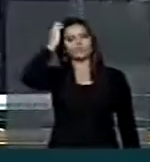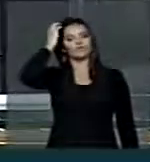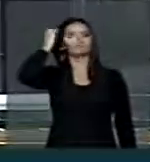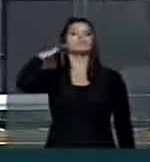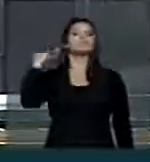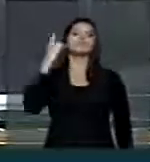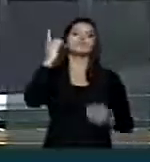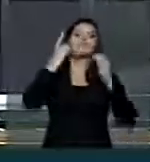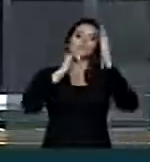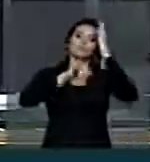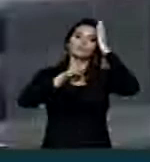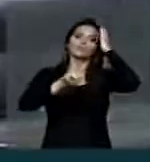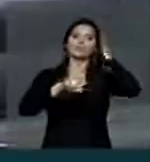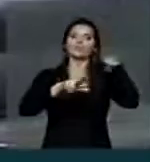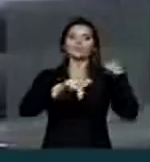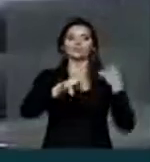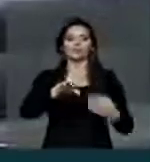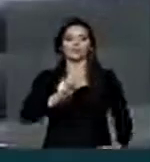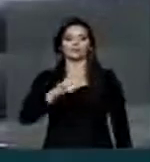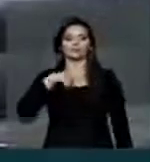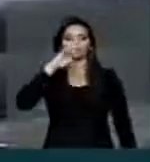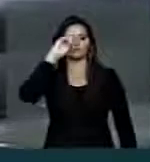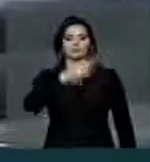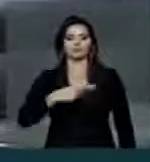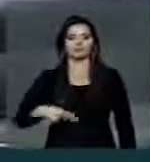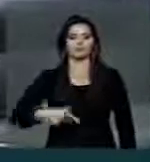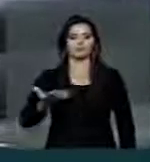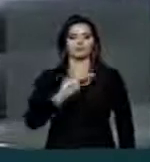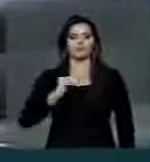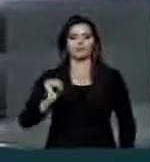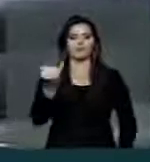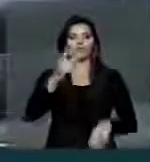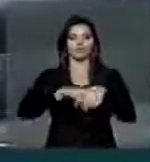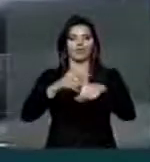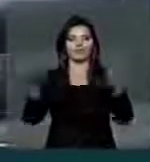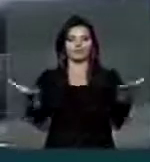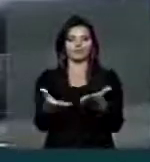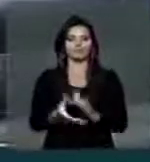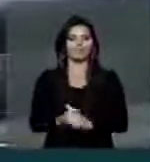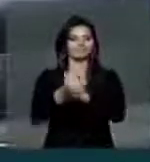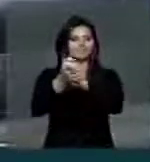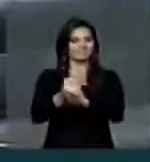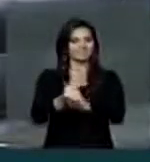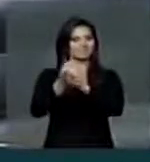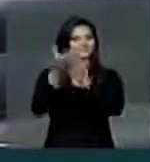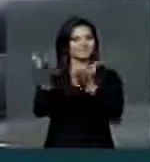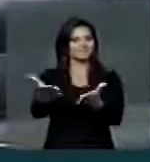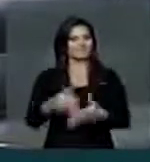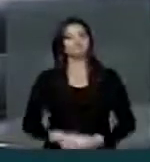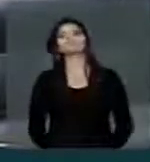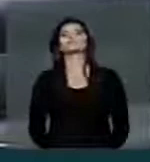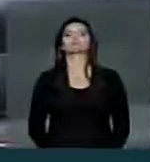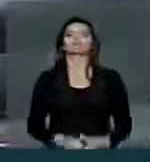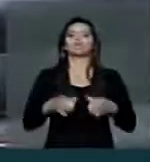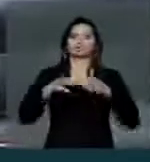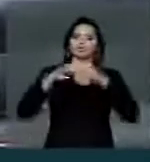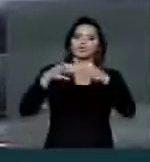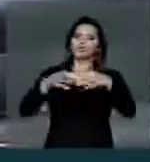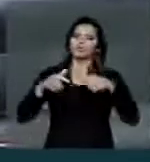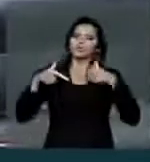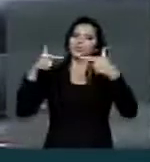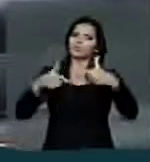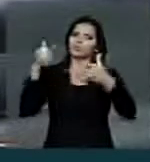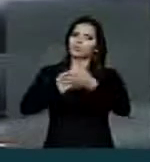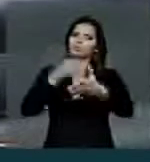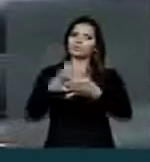Deputada João Moraes. Senhor presidente, eu queria nesta oportunidade cumprimentar a jornada de luta